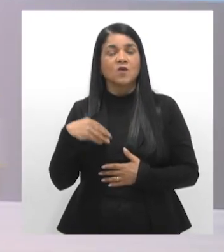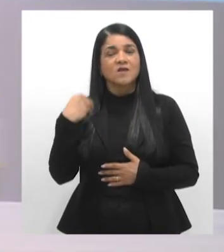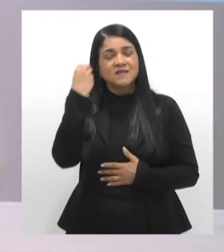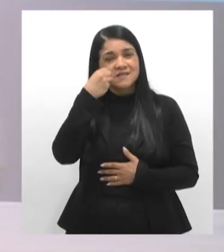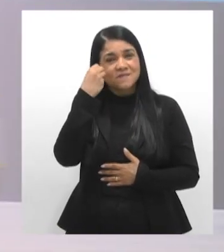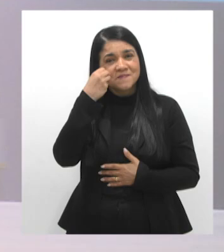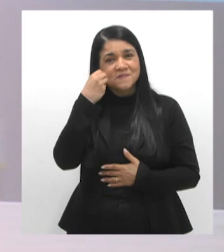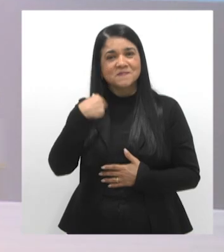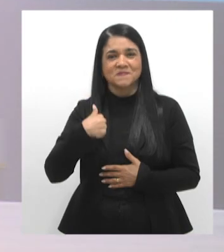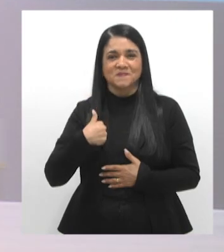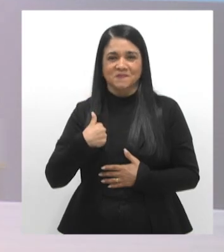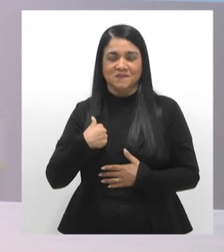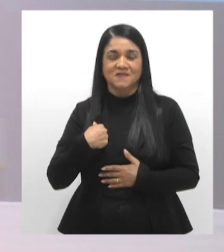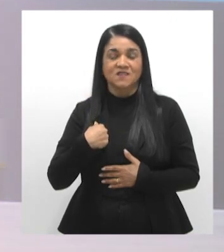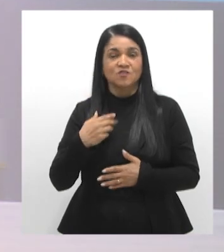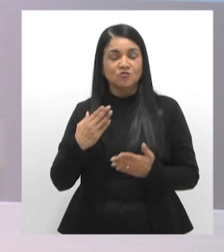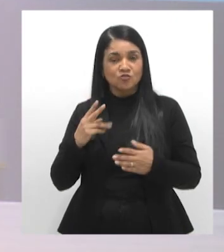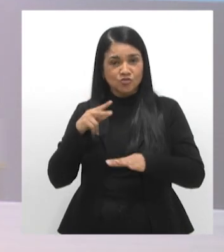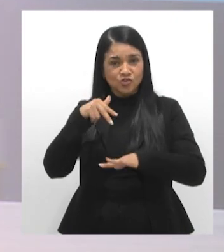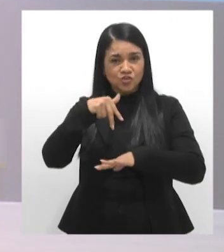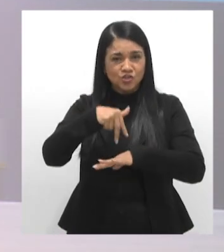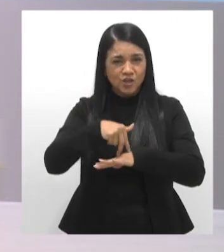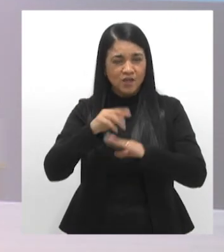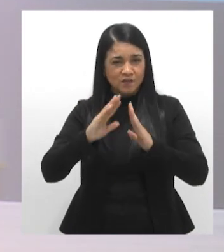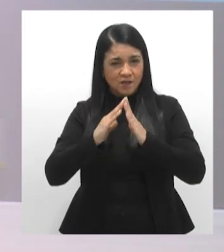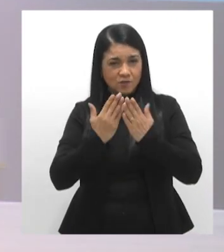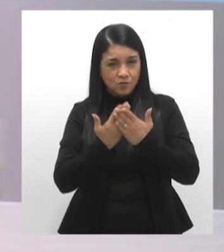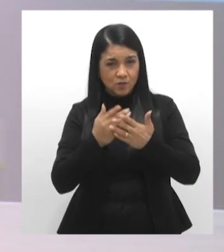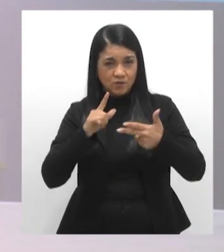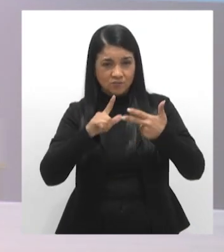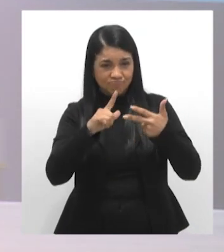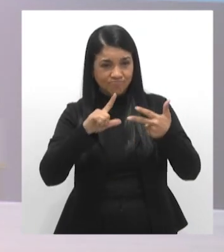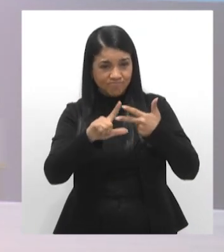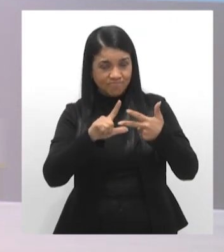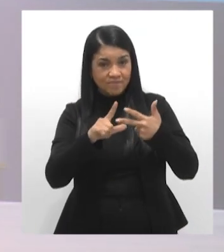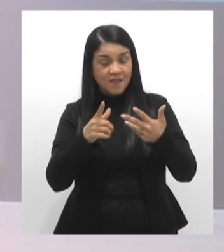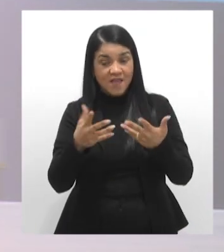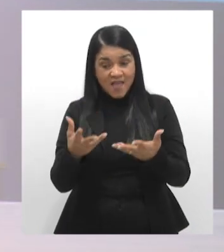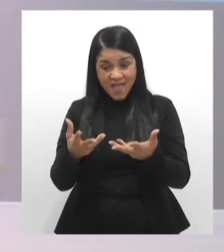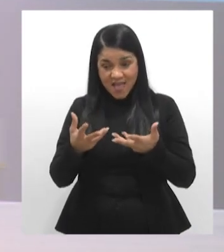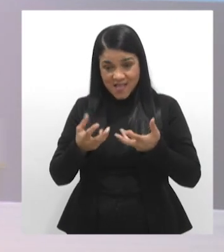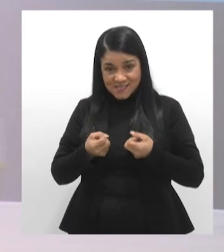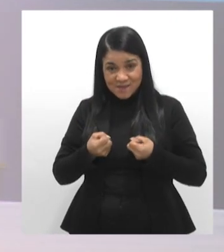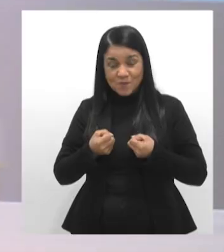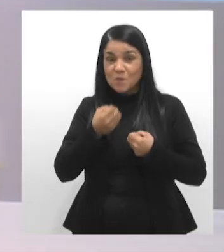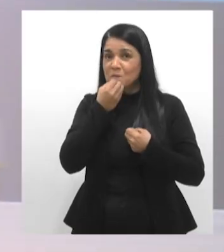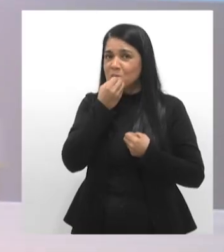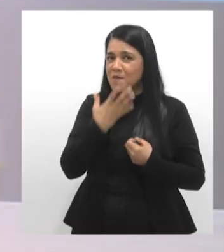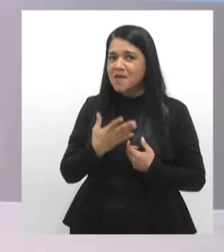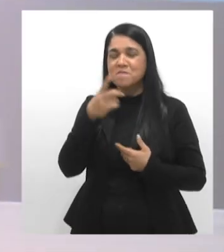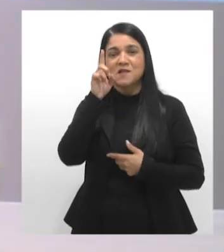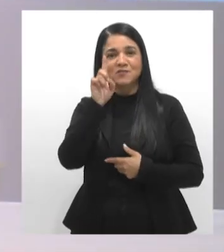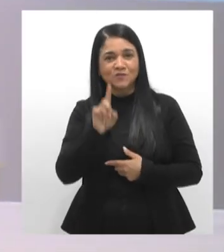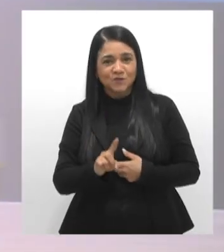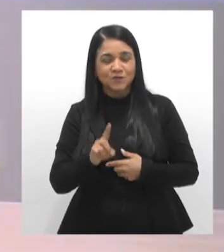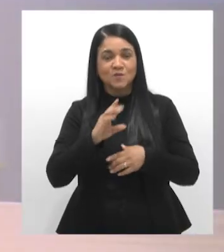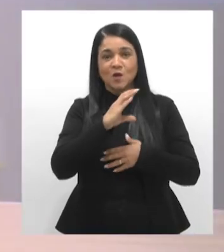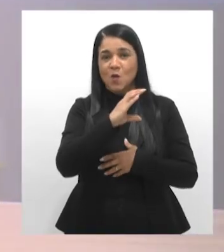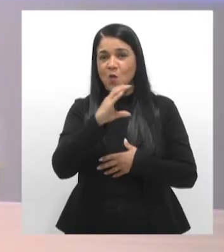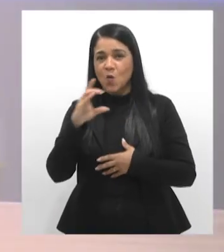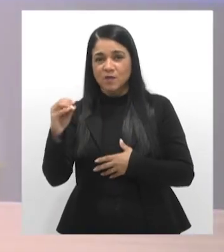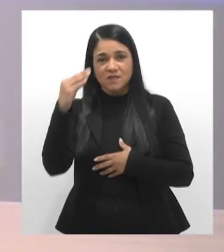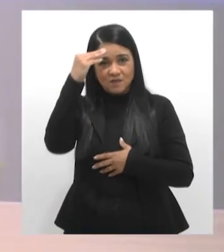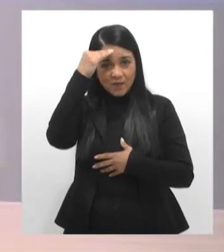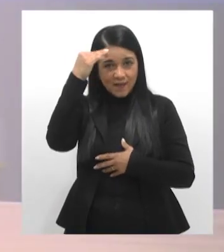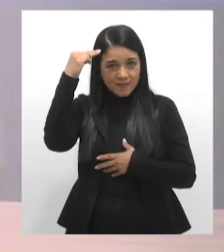isso. Eu cheguei aqui na escola do Legislativo e fui muito bem recebido pela direção, pela coordenação